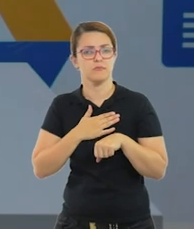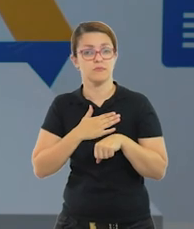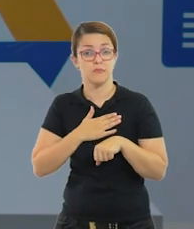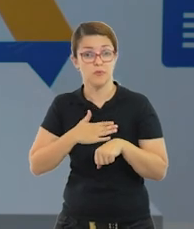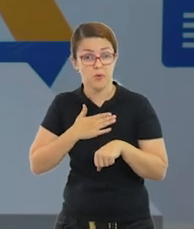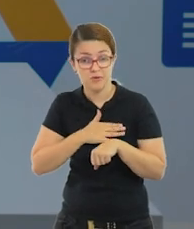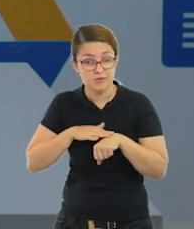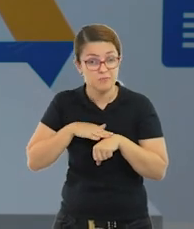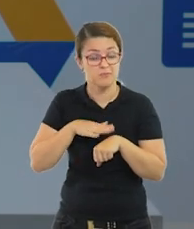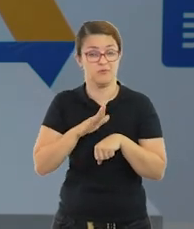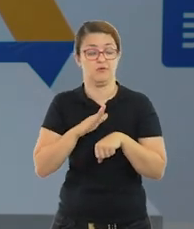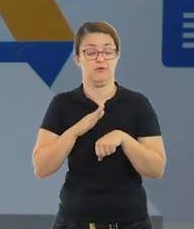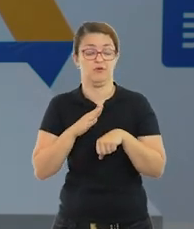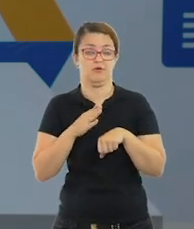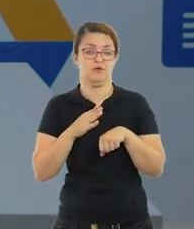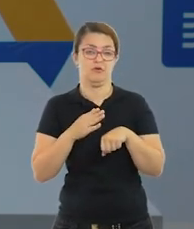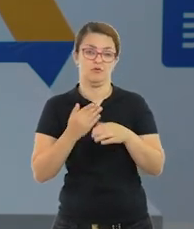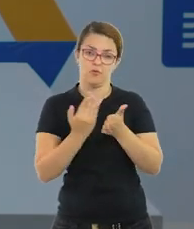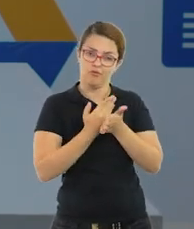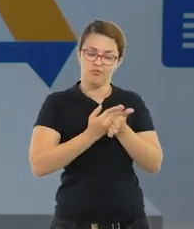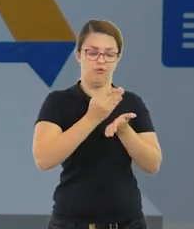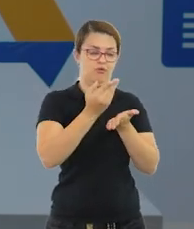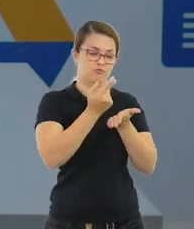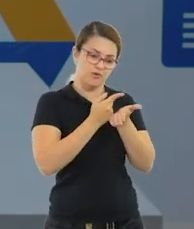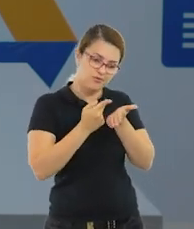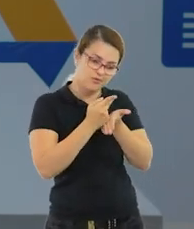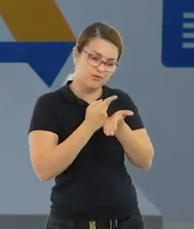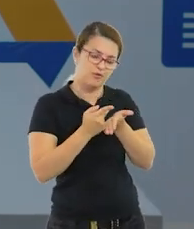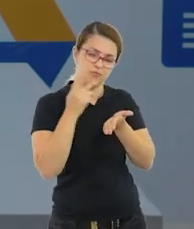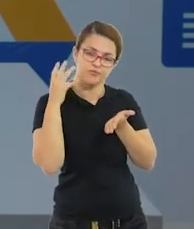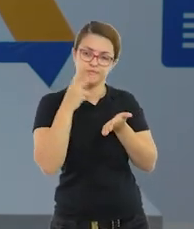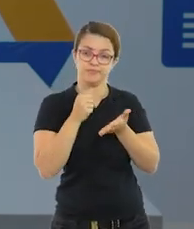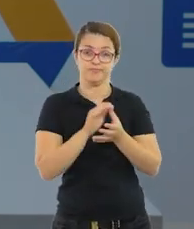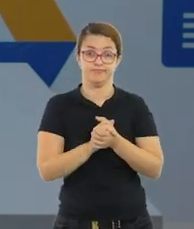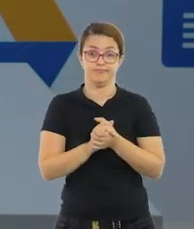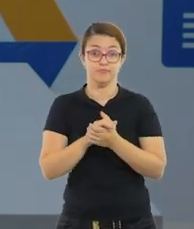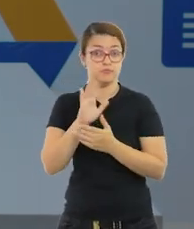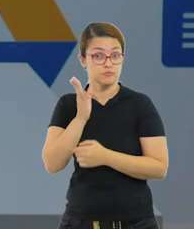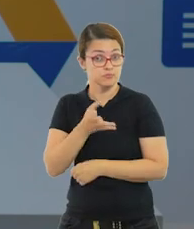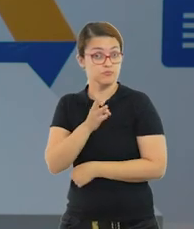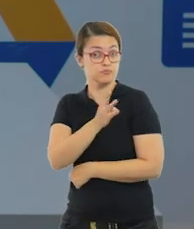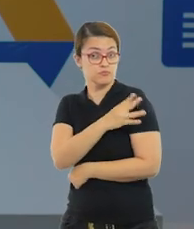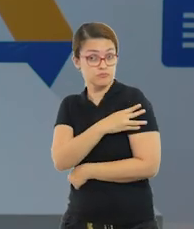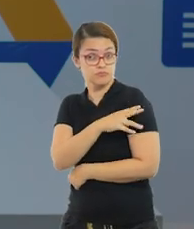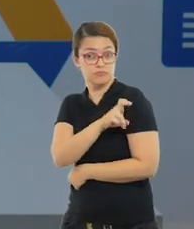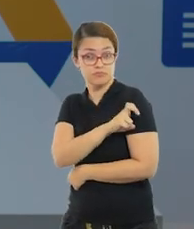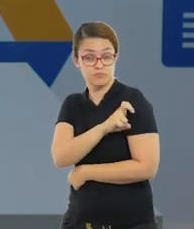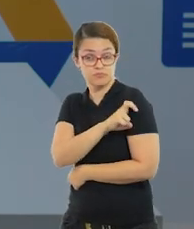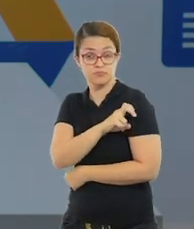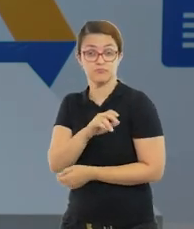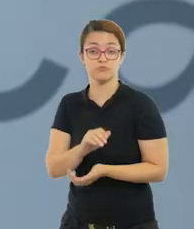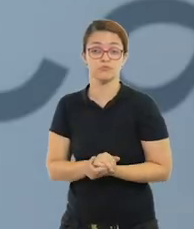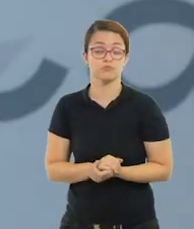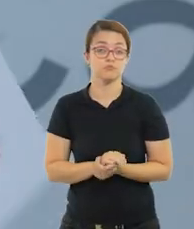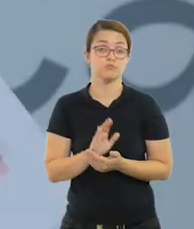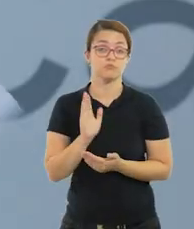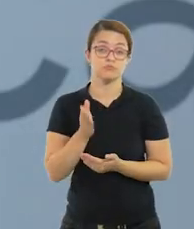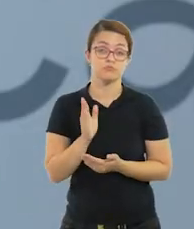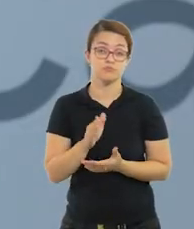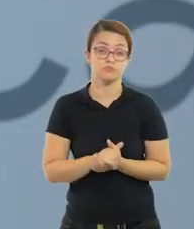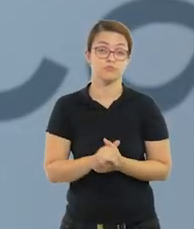preferido? E aí você vai desenhar no seu caderno bem bonito. Já para o quarto e o quinto ano, nós